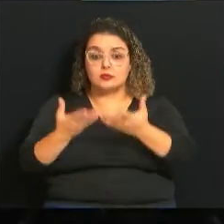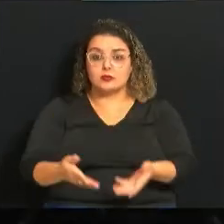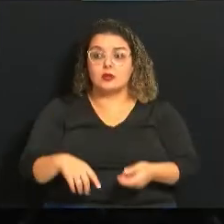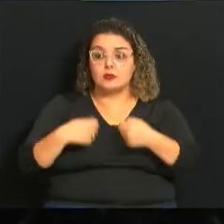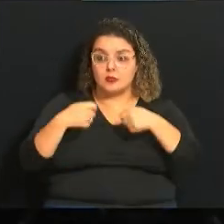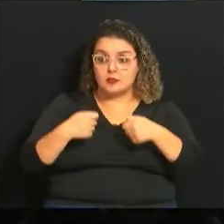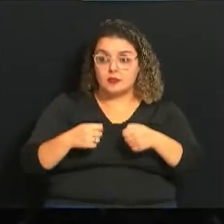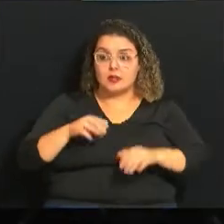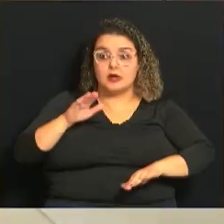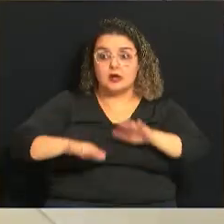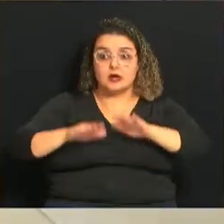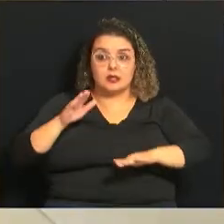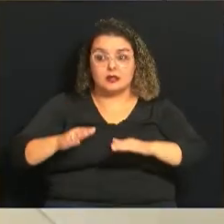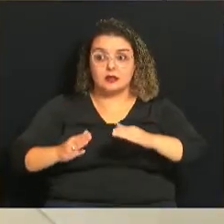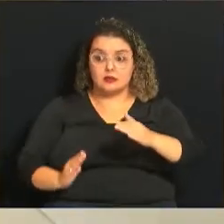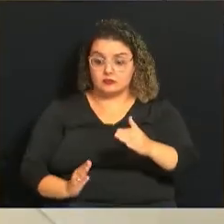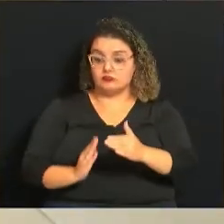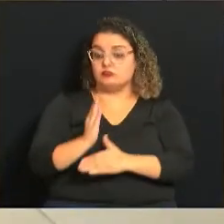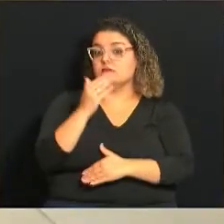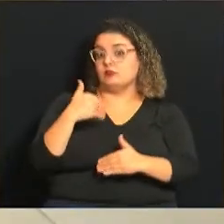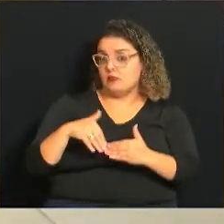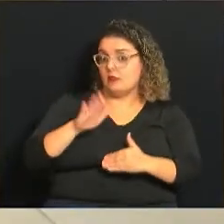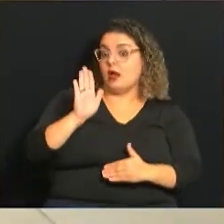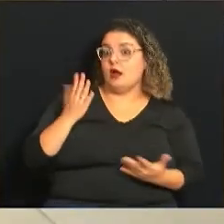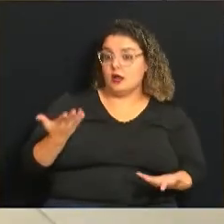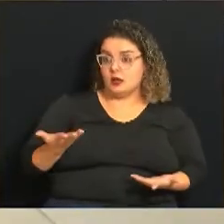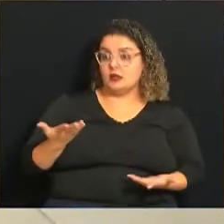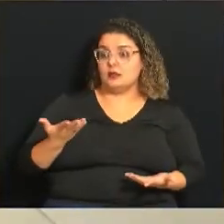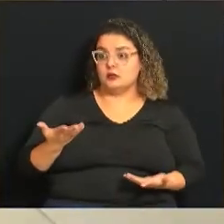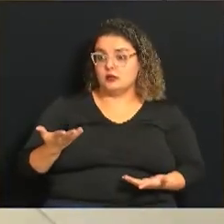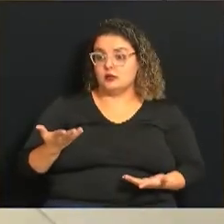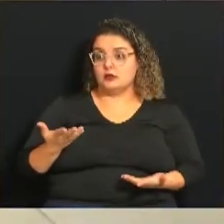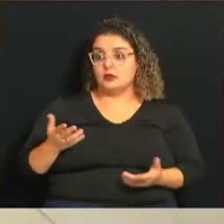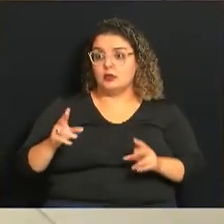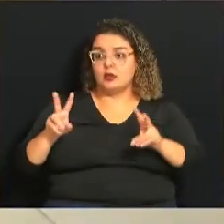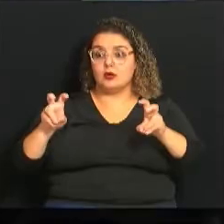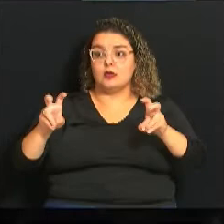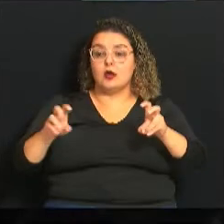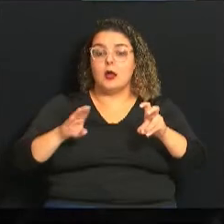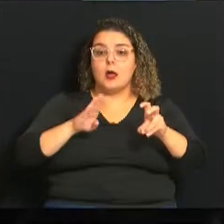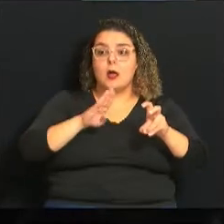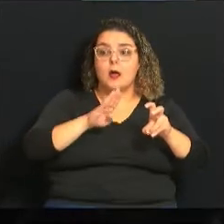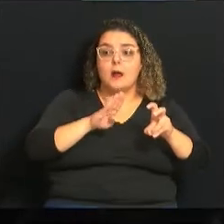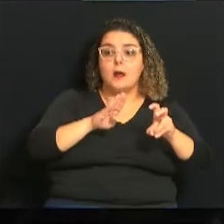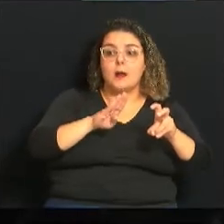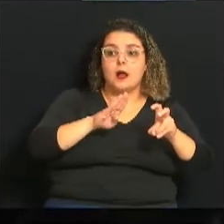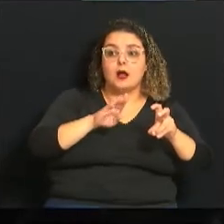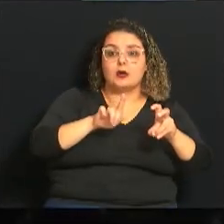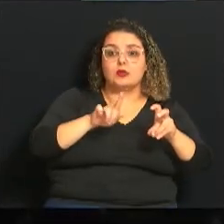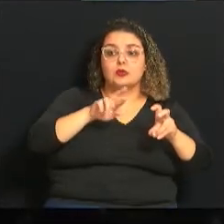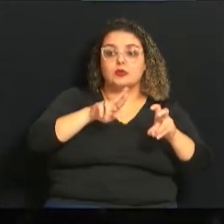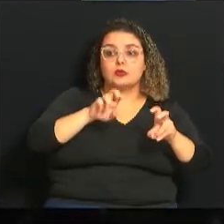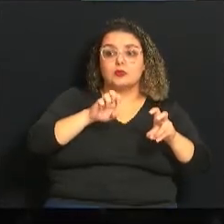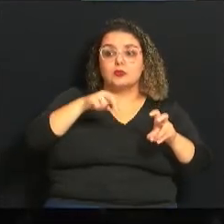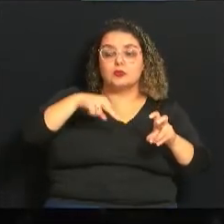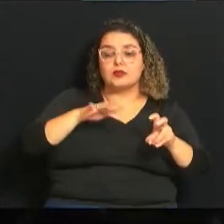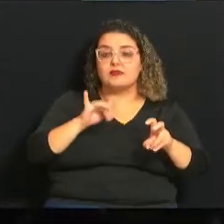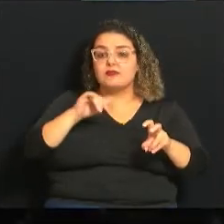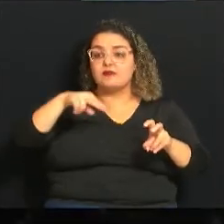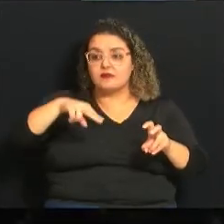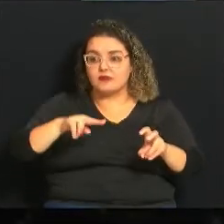vezes você pode entregar um pouco mais também, depende do... Qual é o nome? Do briefing. Isso aí também se usa muito